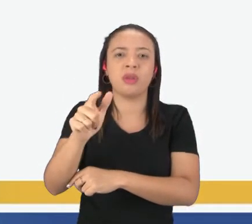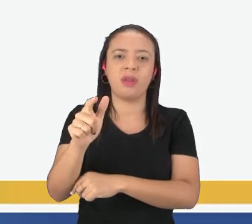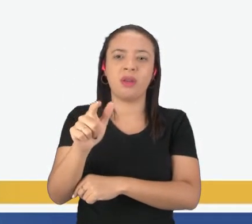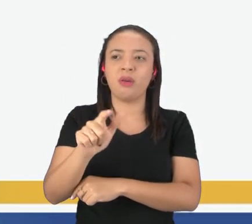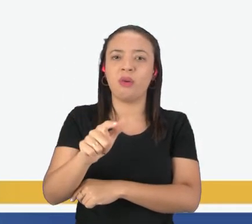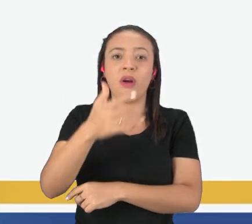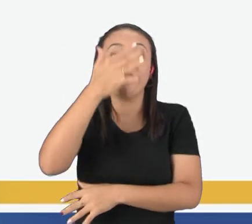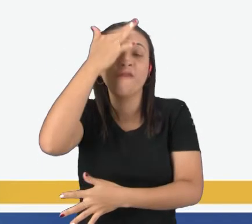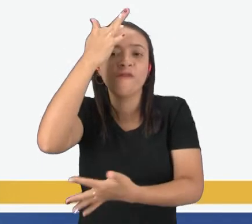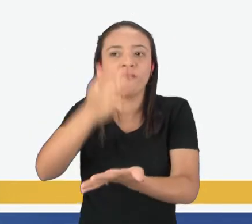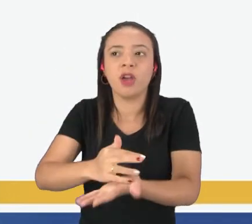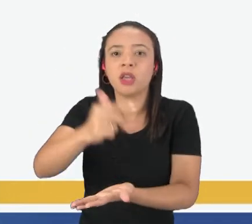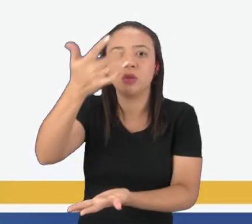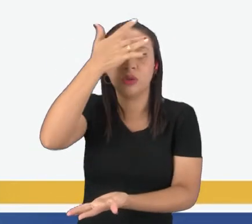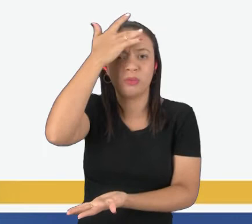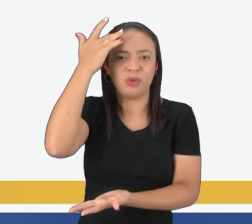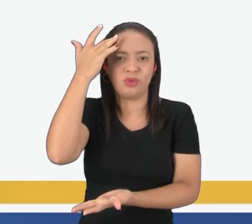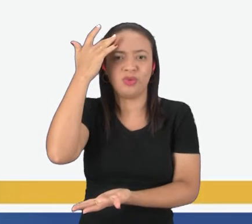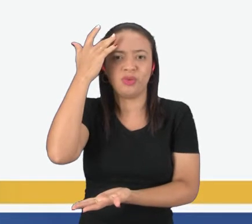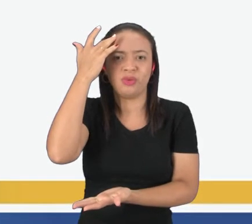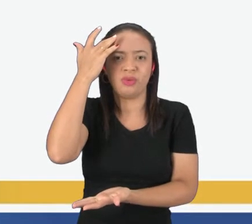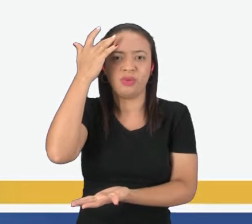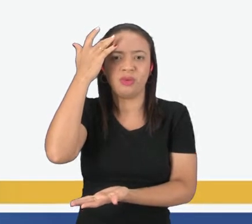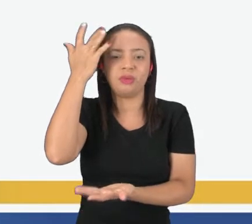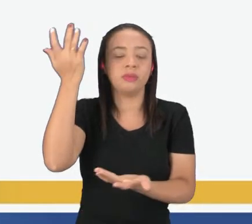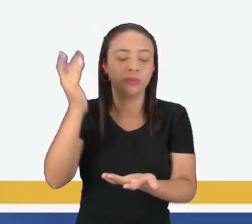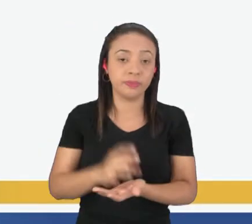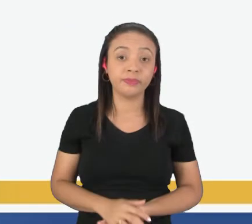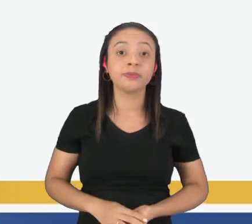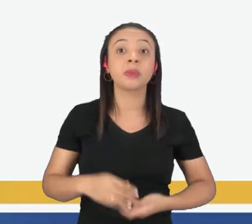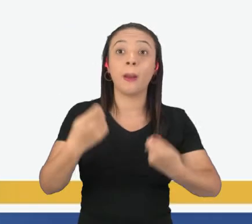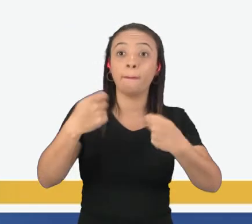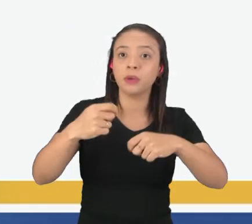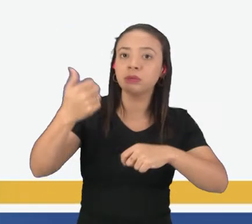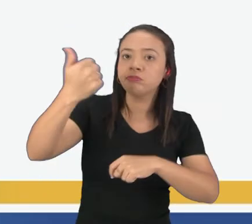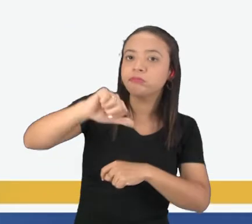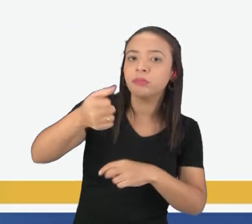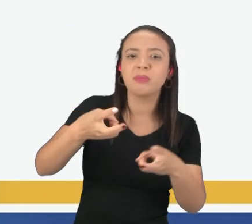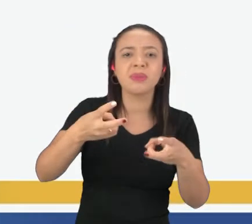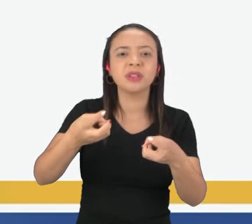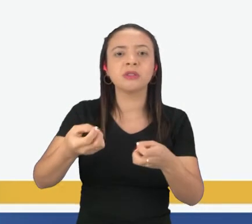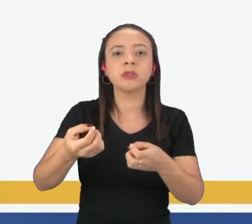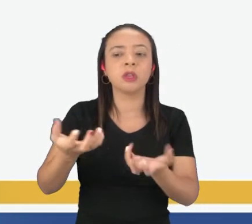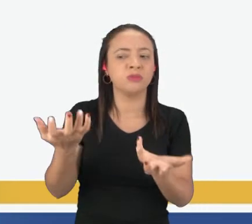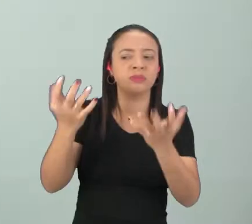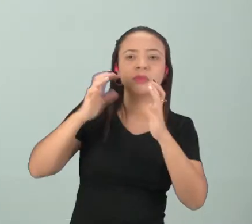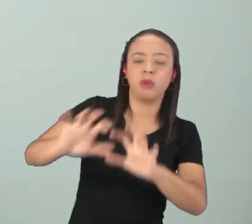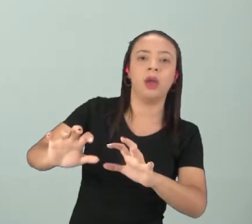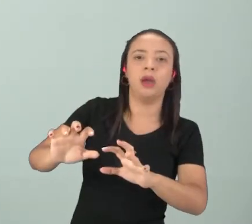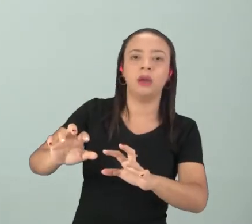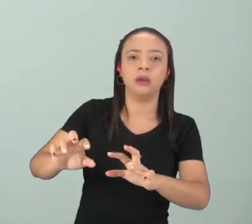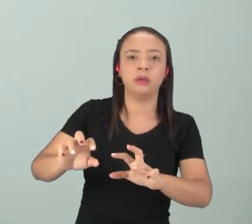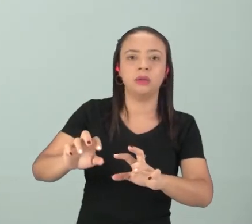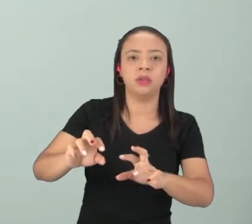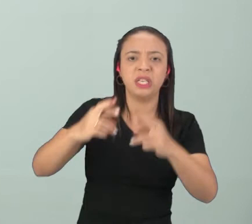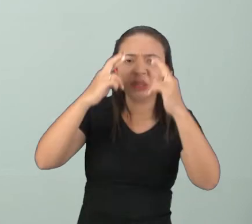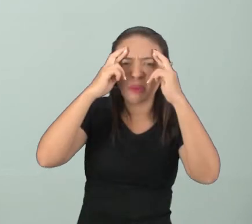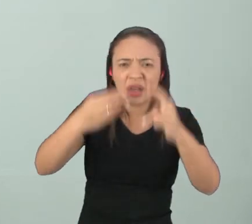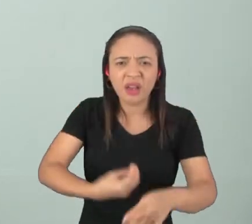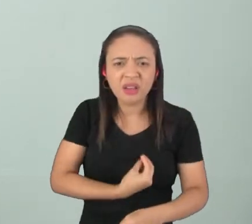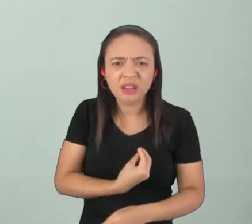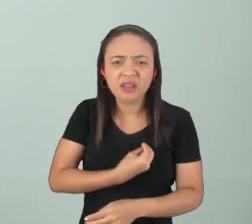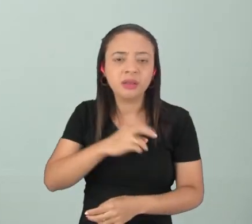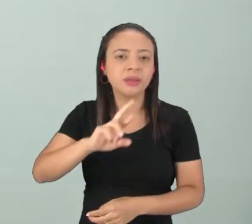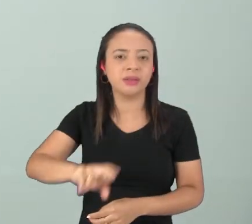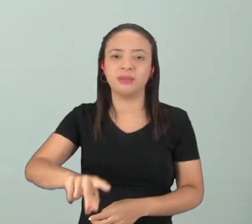ela tem um discurso enganoso, aquela religião tem demagogia. A gente tem que avaliar isso e repudiar. Isso não é respeito à